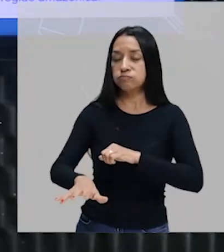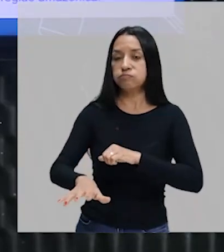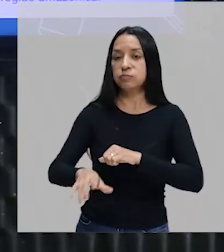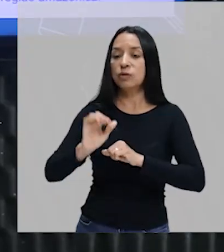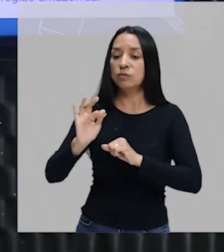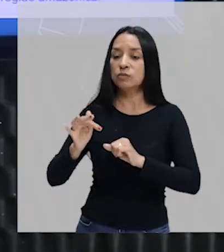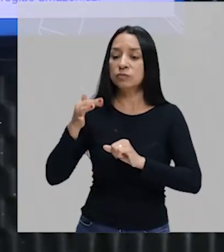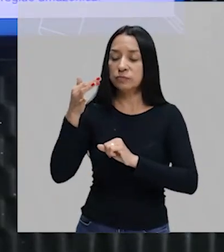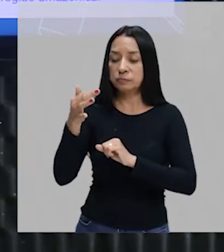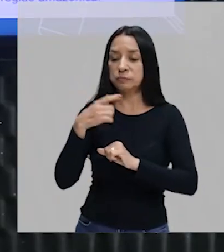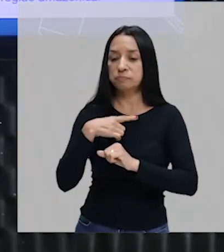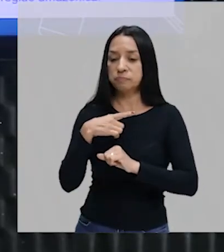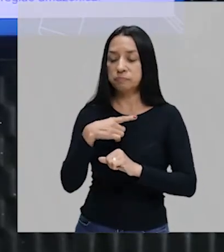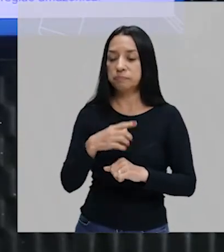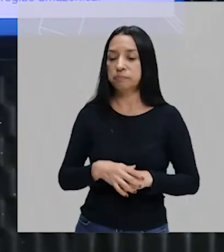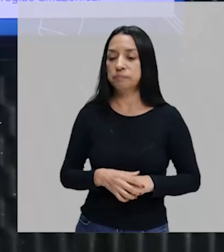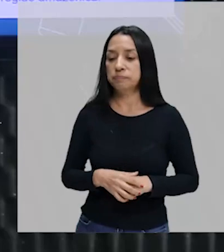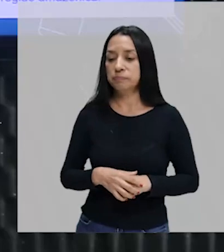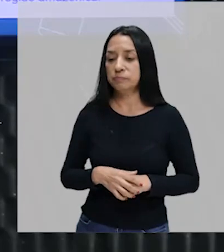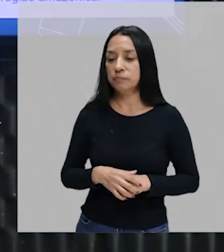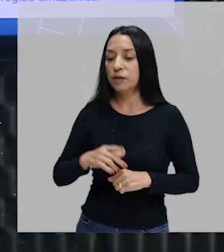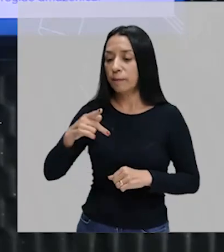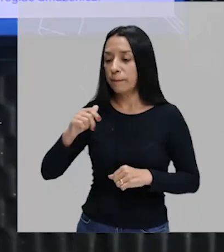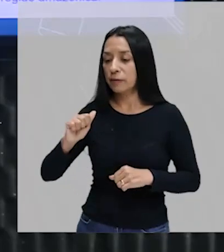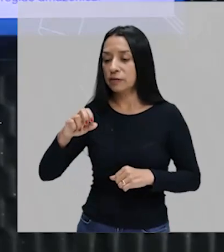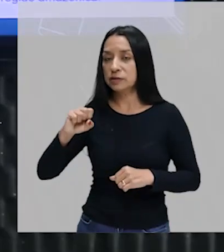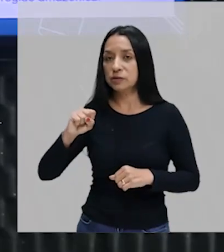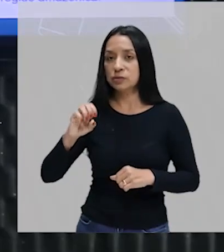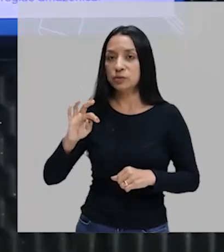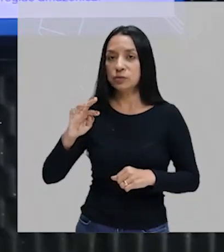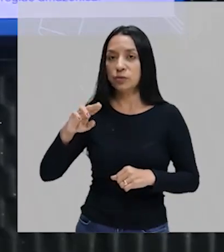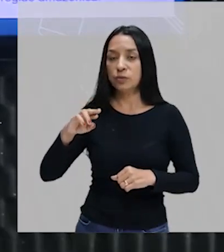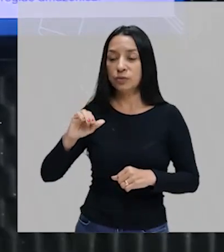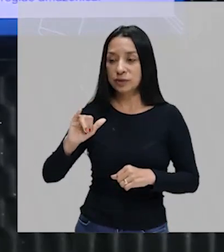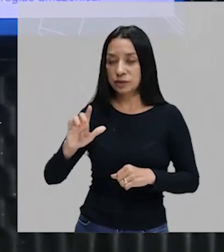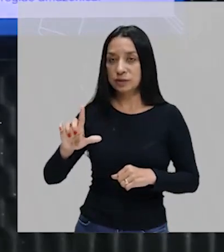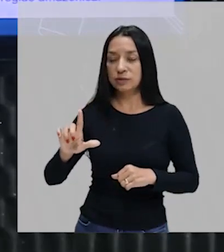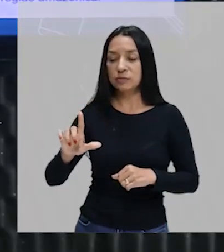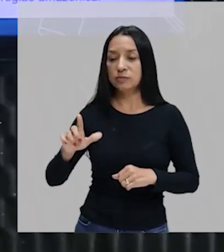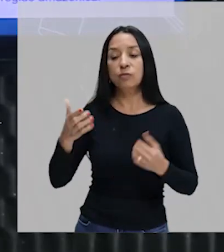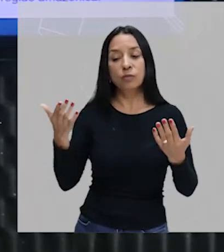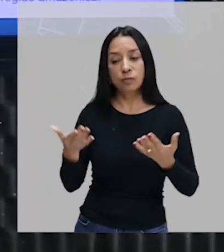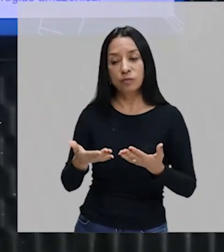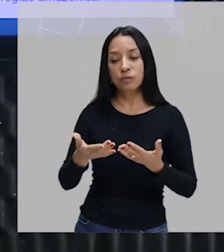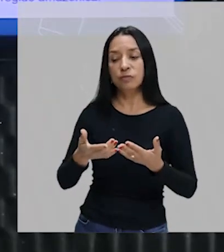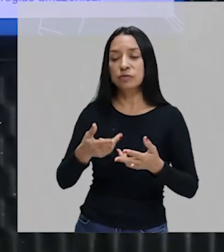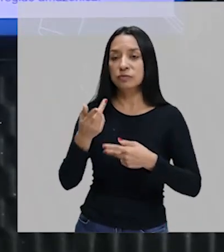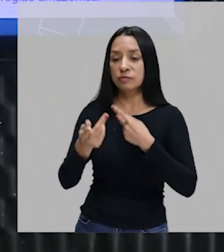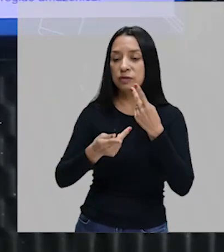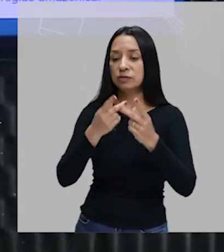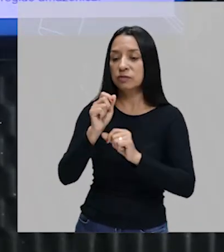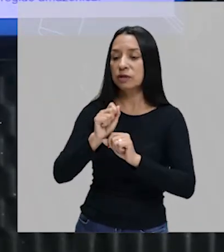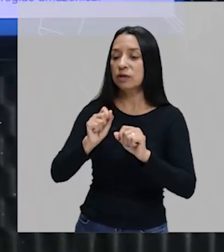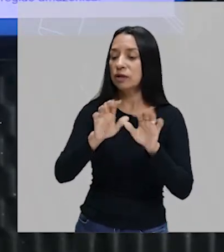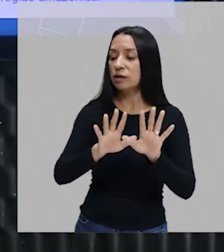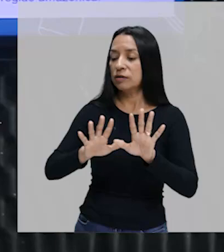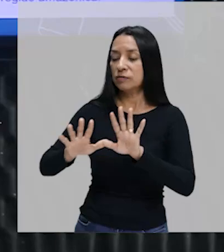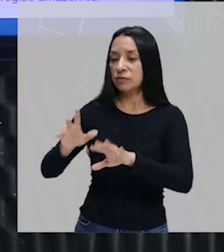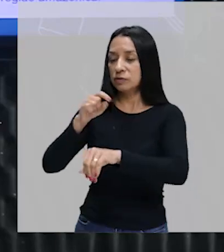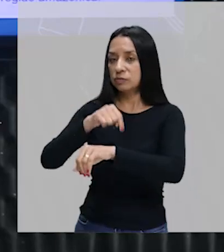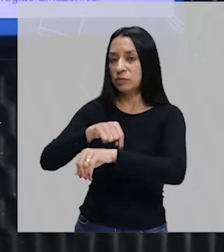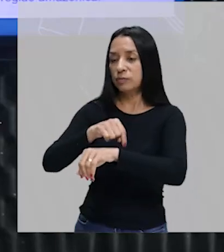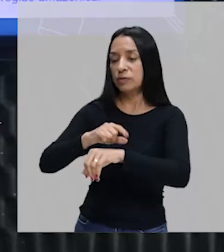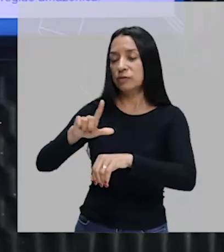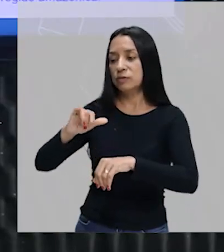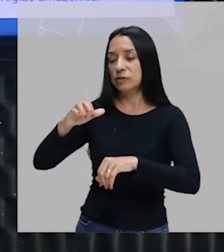teremos a chamada frente o quê? Pastoril. Mas nós estamos falando aqui da Frente Litorânea. A Frente Litorânea que esteve presente